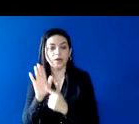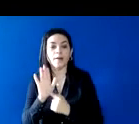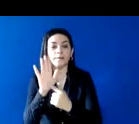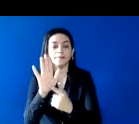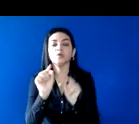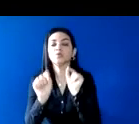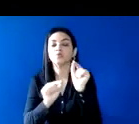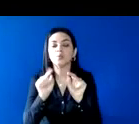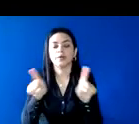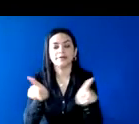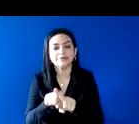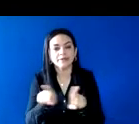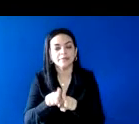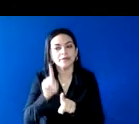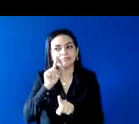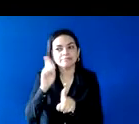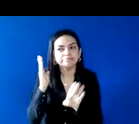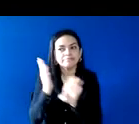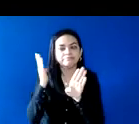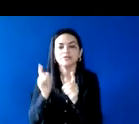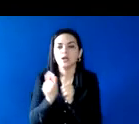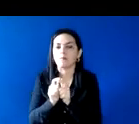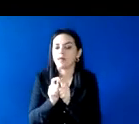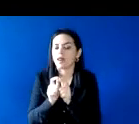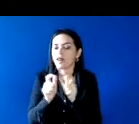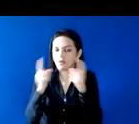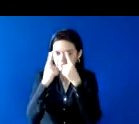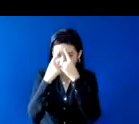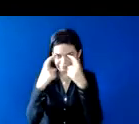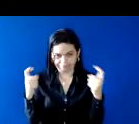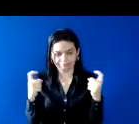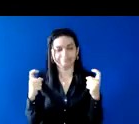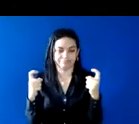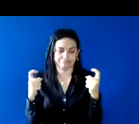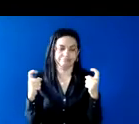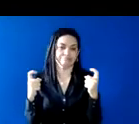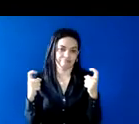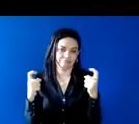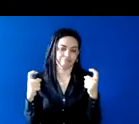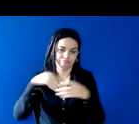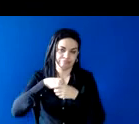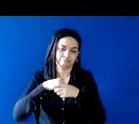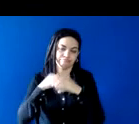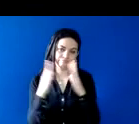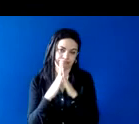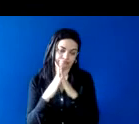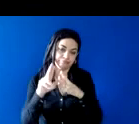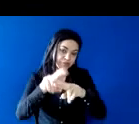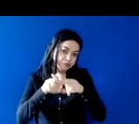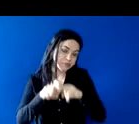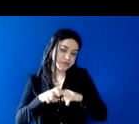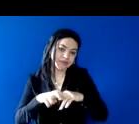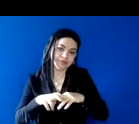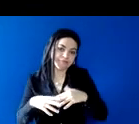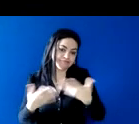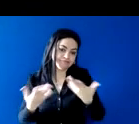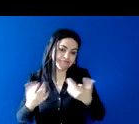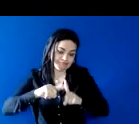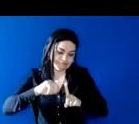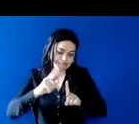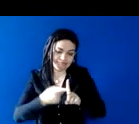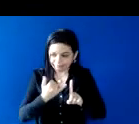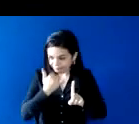também, evidenciou também um aumento da violência doméstica. E, portanto, o aumento de gravidezes indesejadas